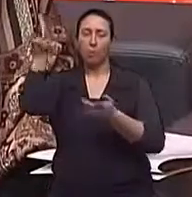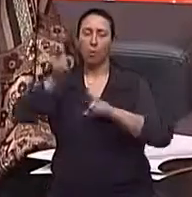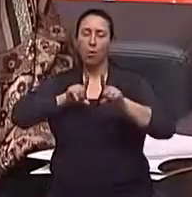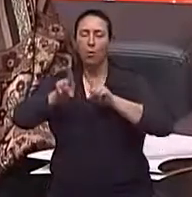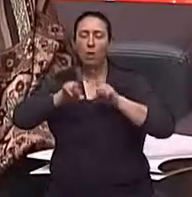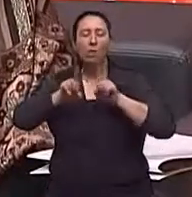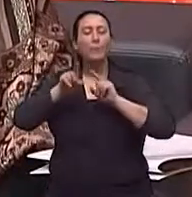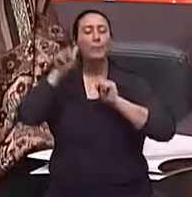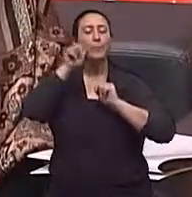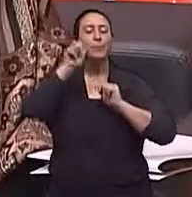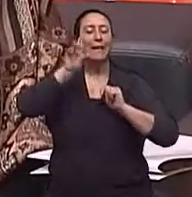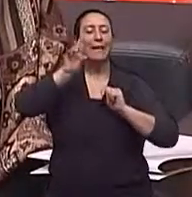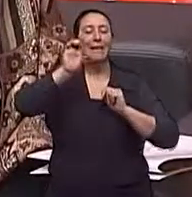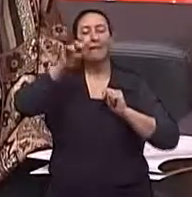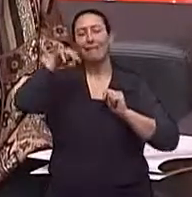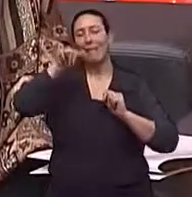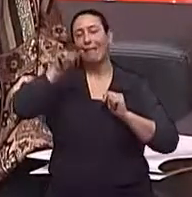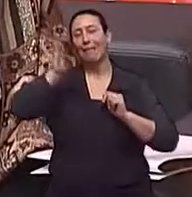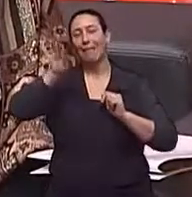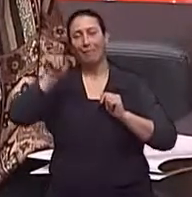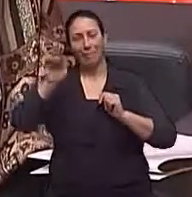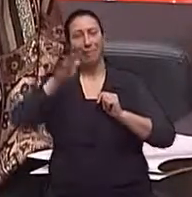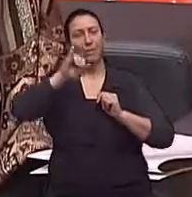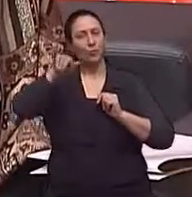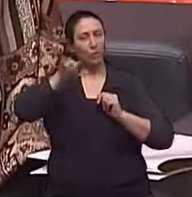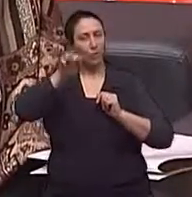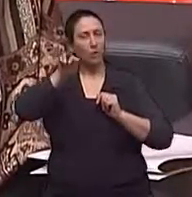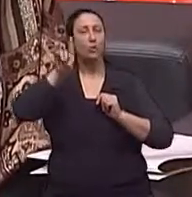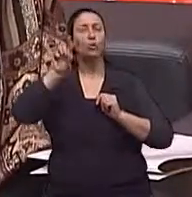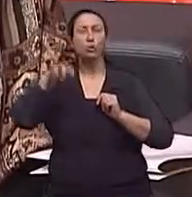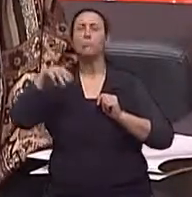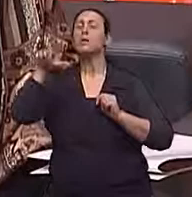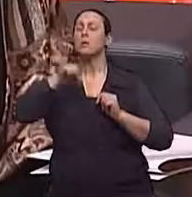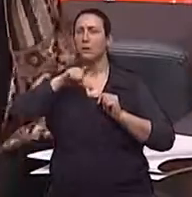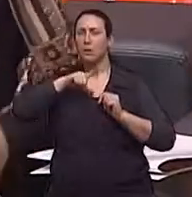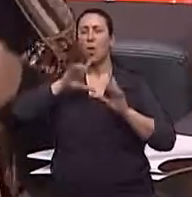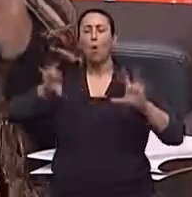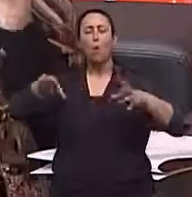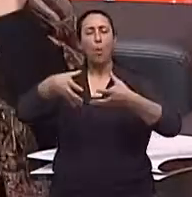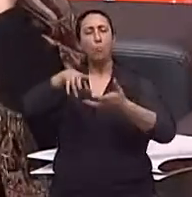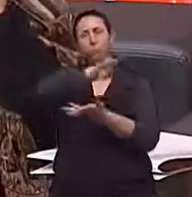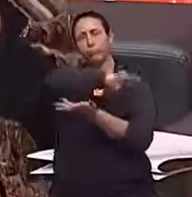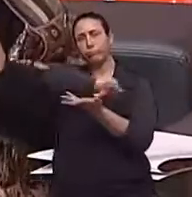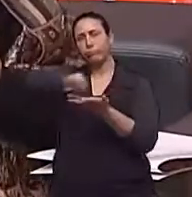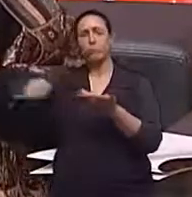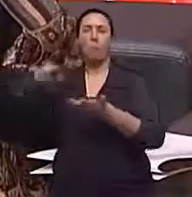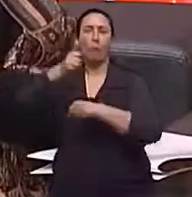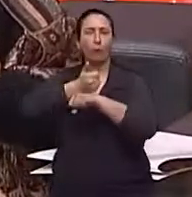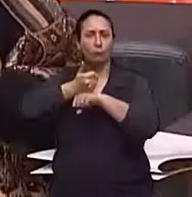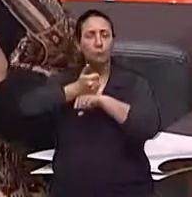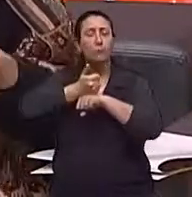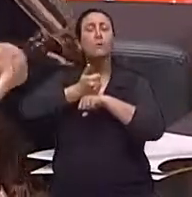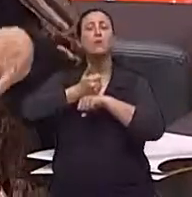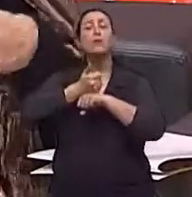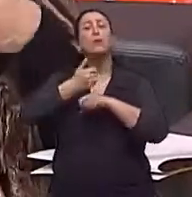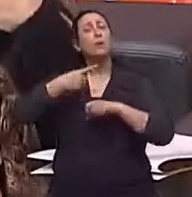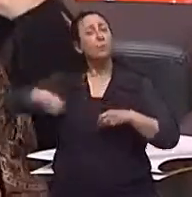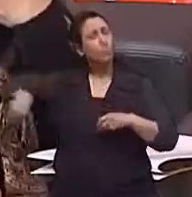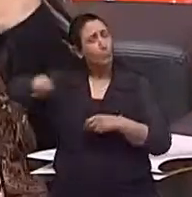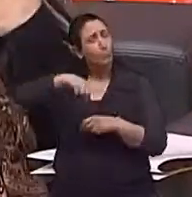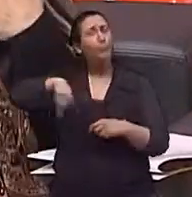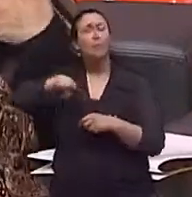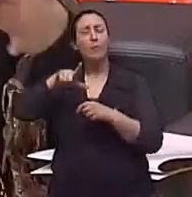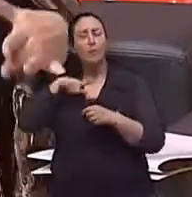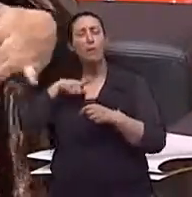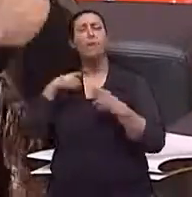coordenado pela Renata Jardim e tem uma equipe multidisciplinar que trata justamente de fazer esse acolhimento às mulheres e